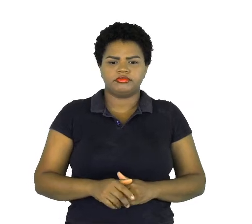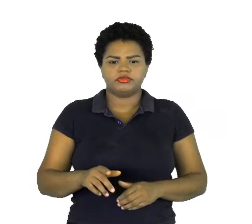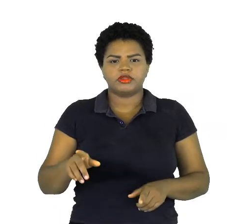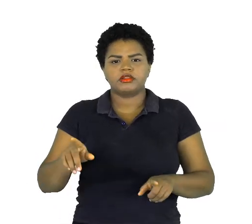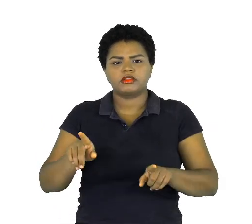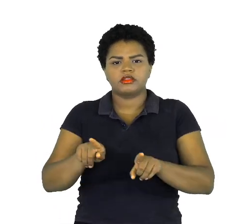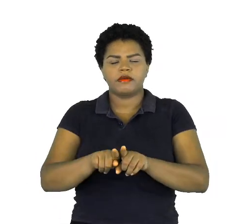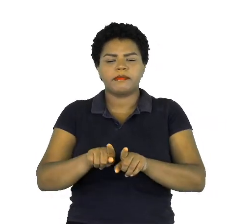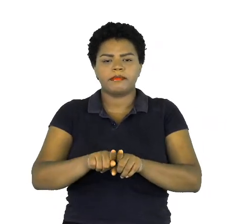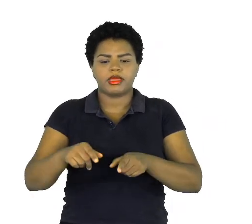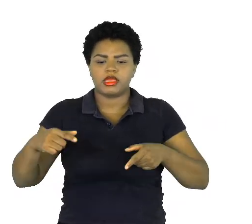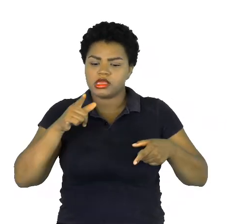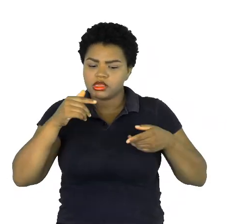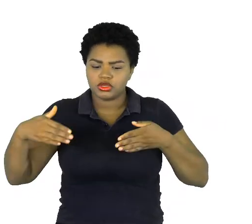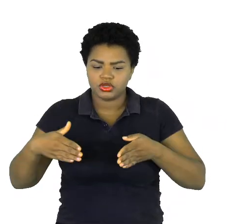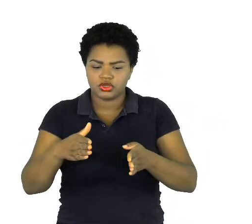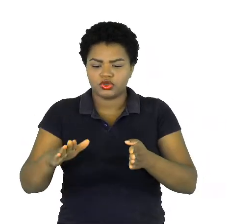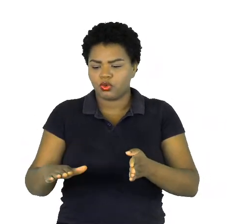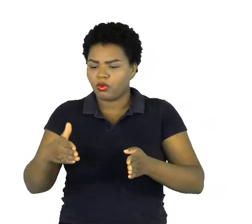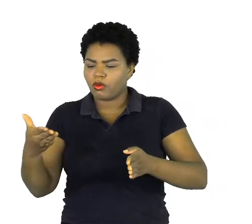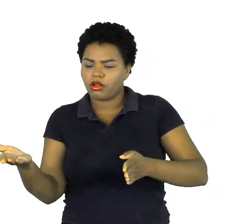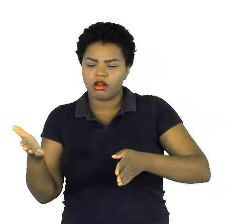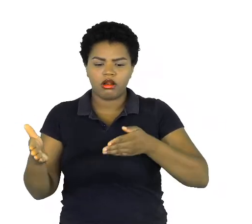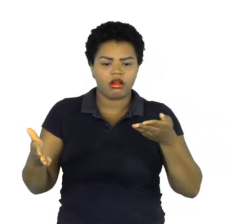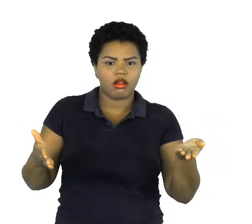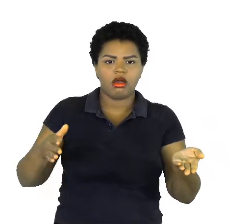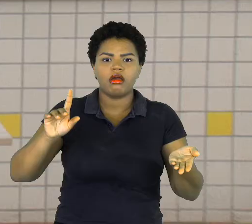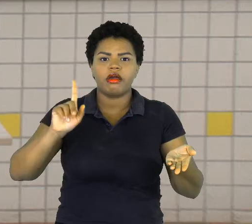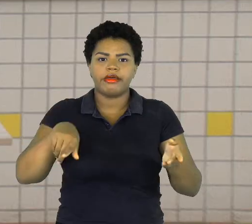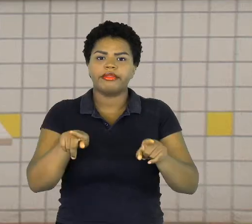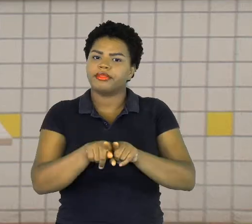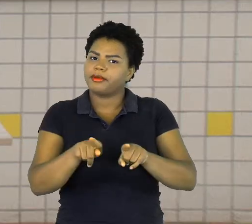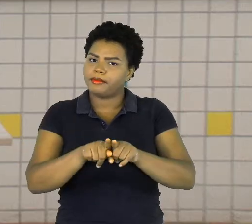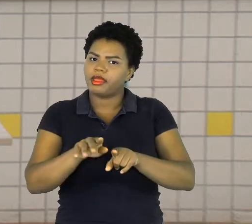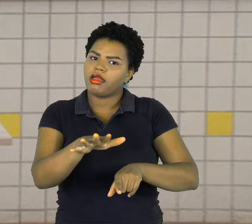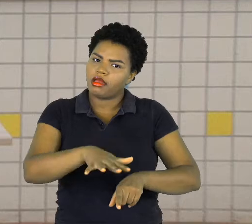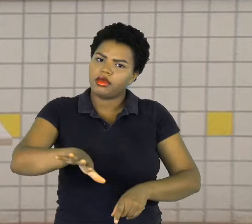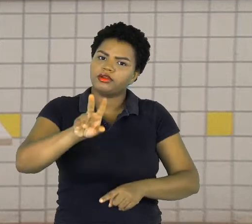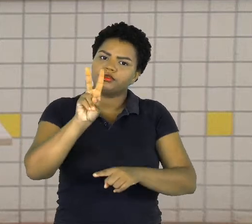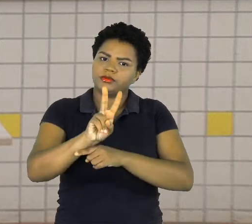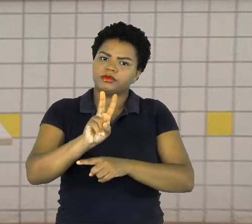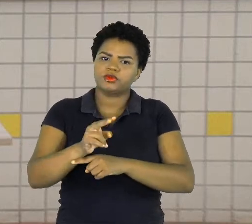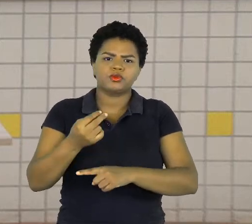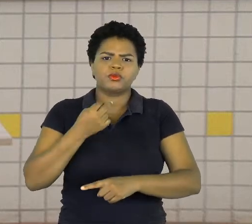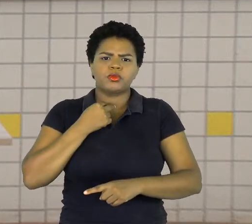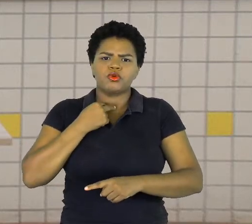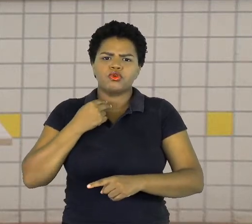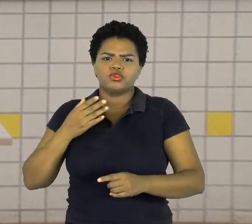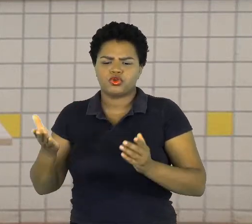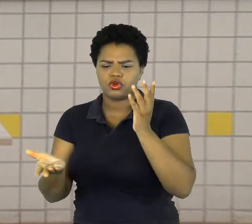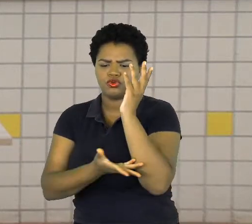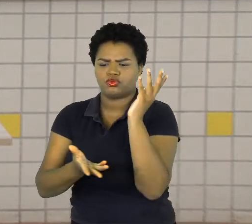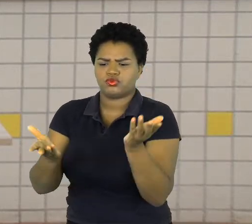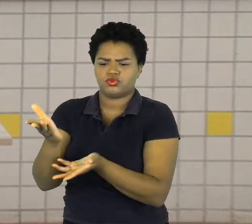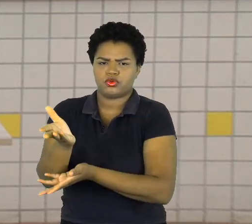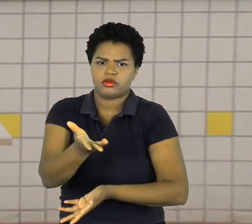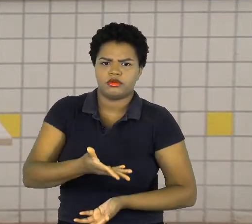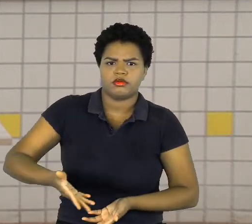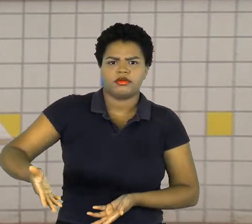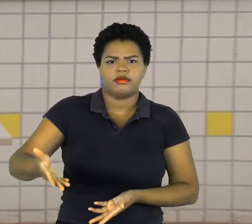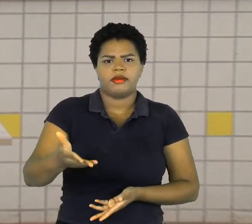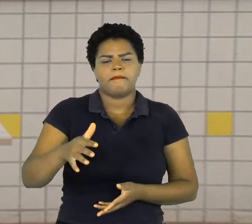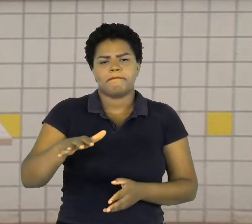dos lagos, são áreas de proteção. Ninguém pode desmatar uma beira de um córrego, uma beira de um